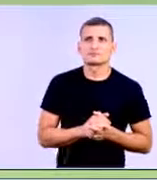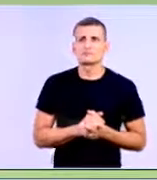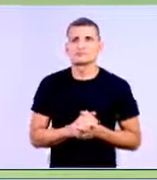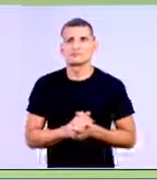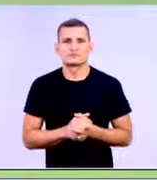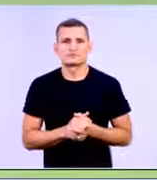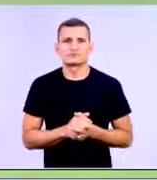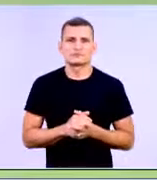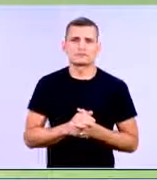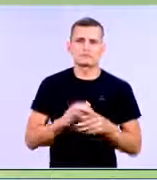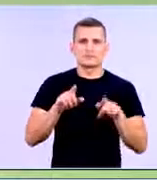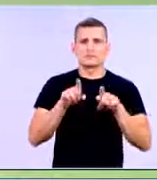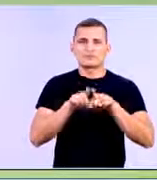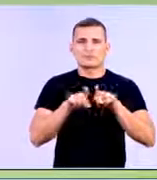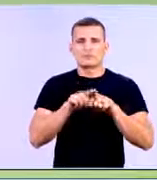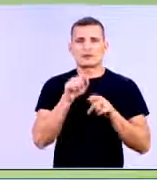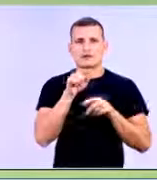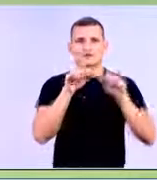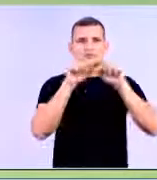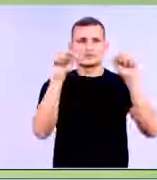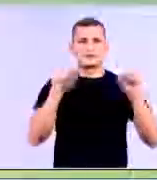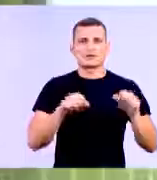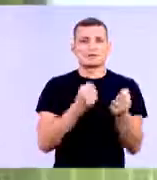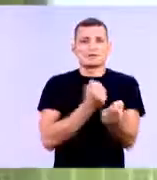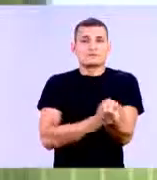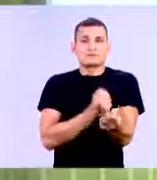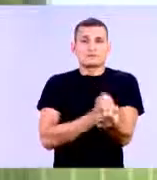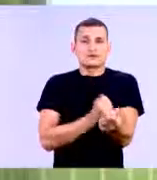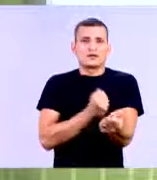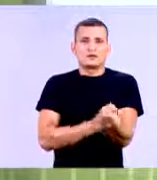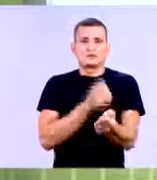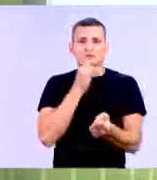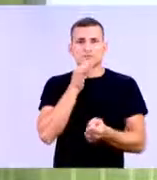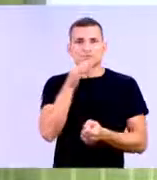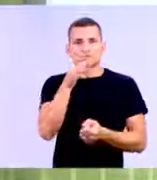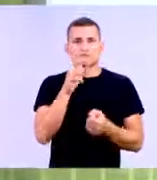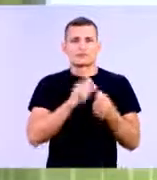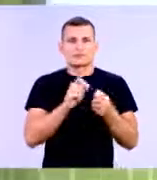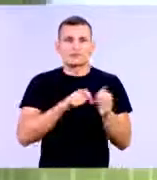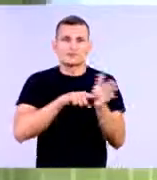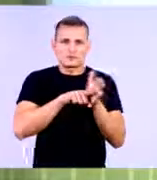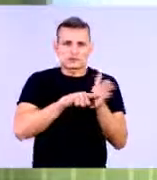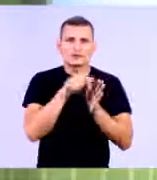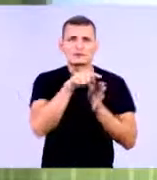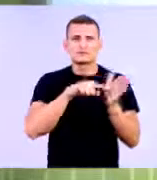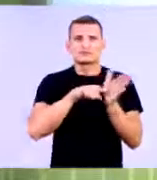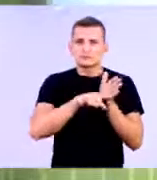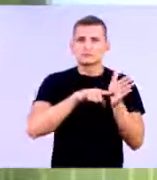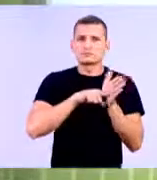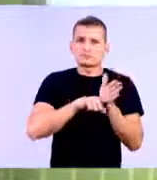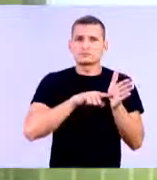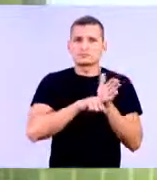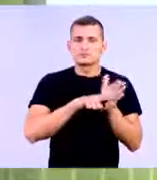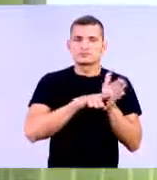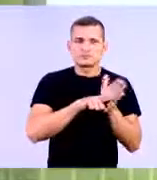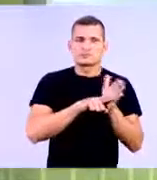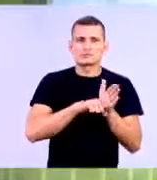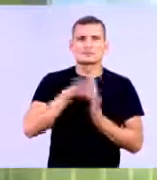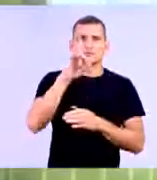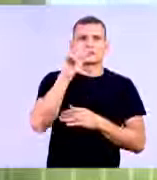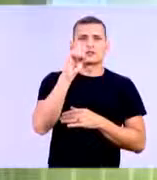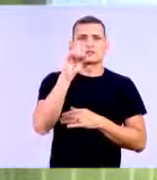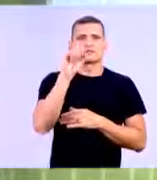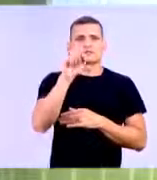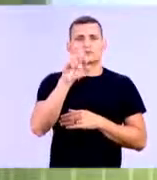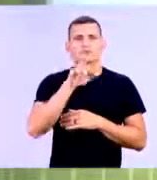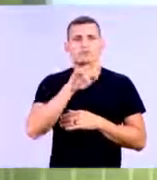esse sistema ele se torne viciado, ou seja, de tanto você fazer auditorias nele, daqui a pouco os dados que você utilizou para teste, eles